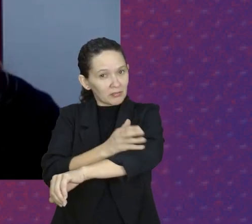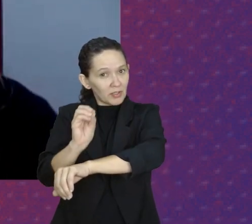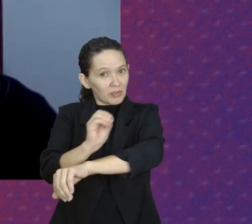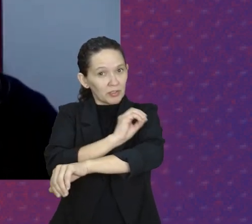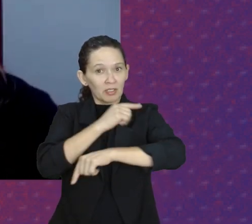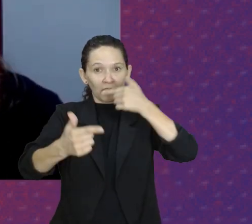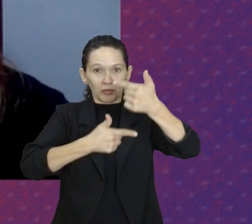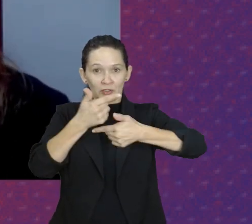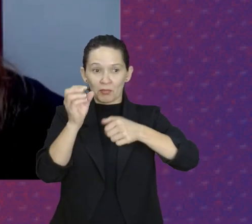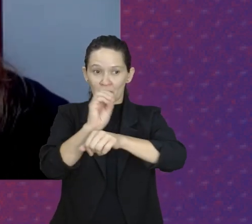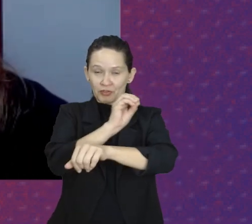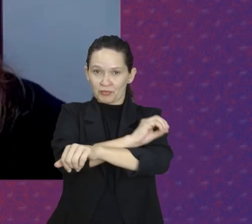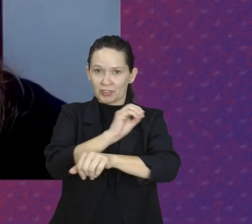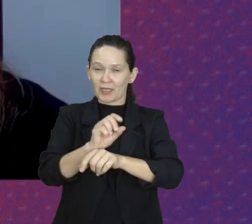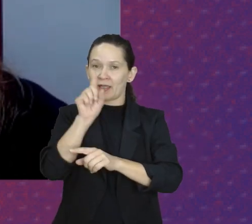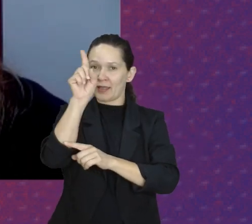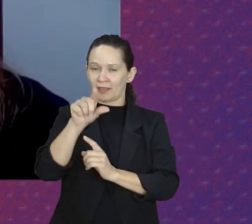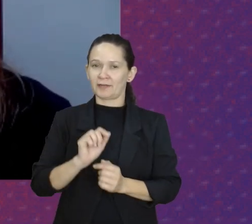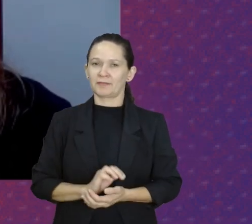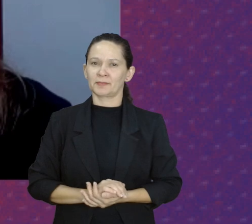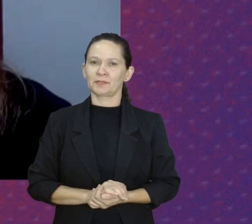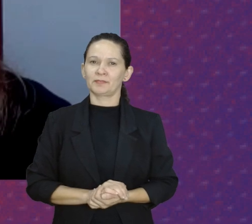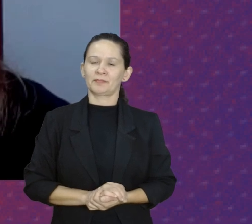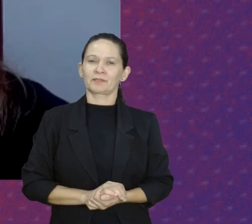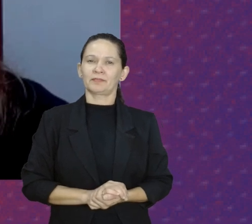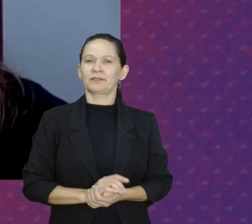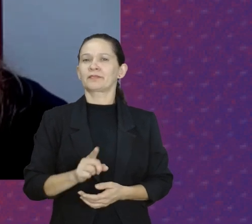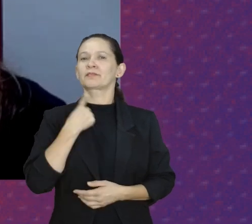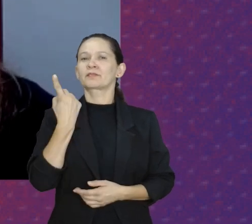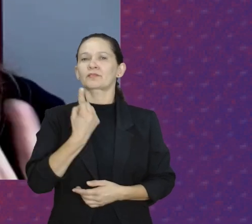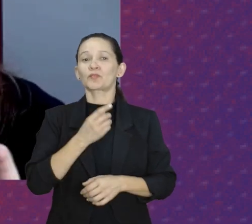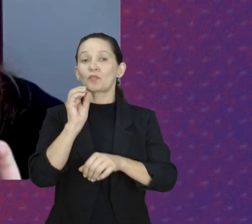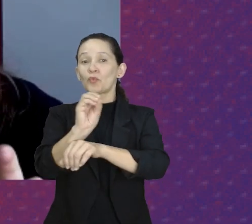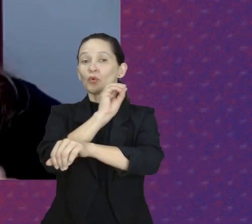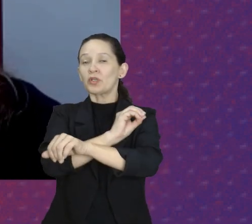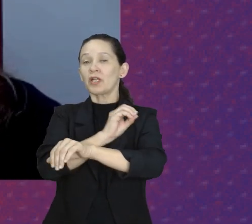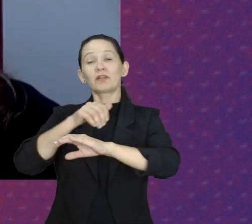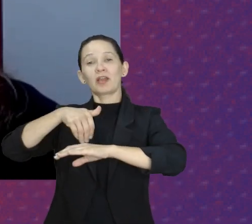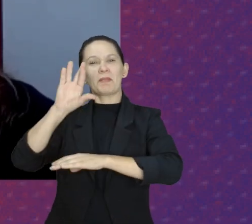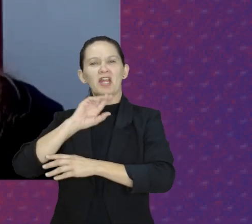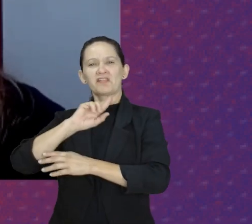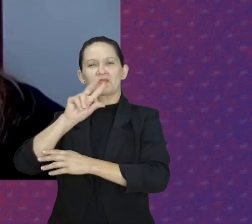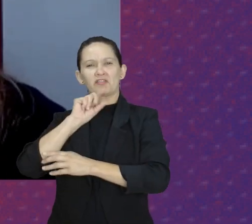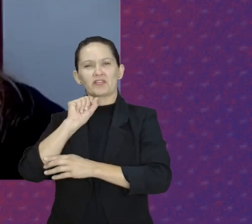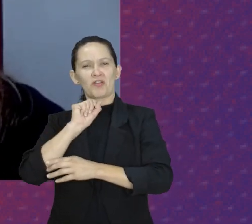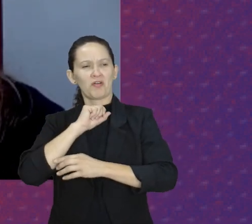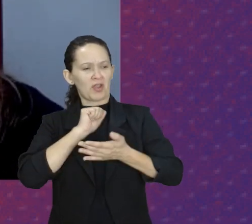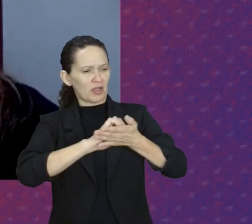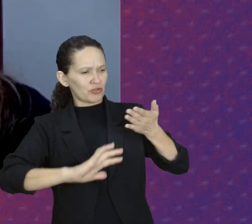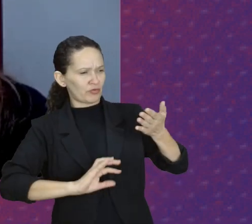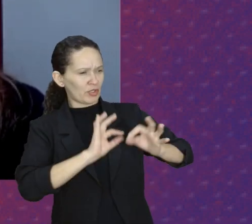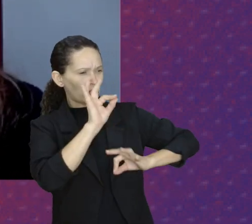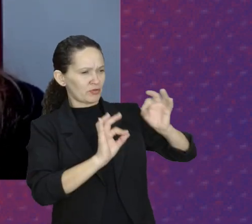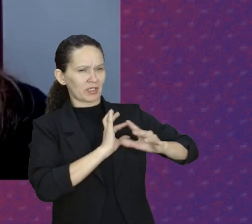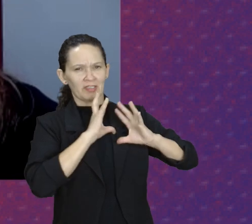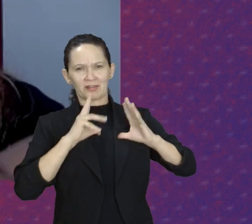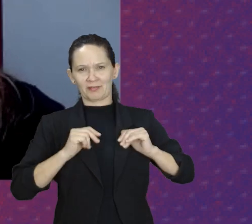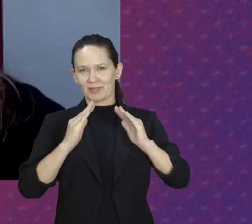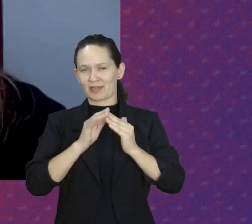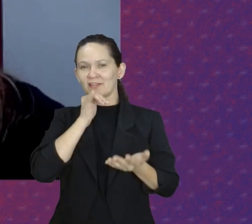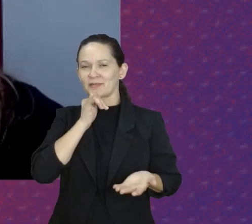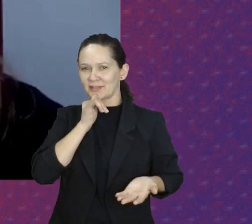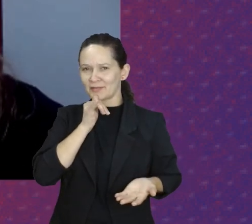trabalho de cuidado, é que o cuidado vai além de fazer atividades, né? Eu falei